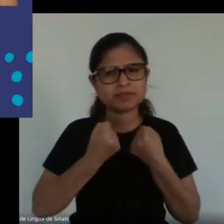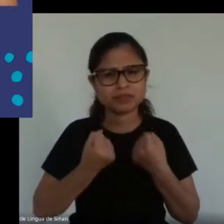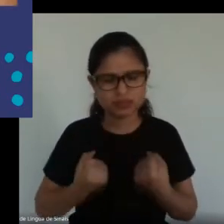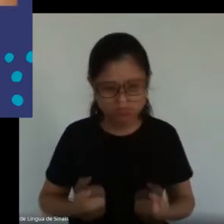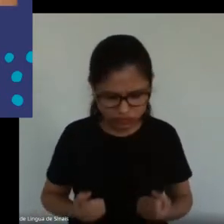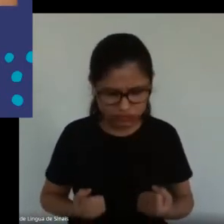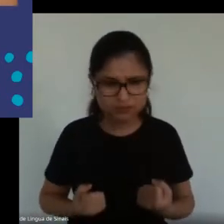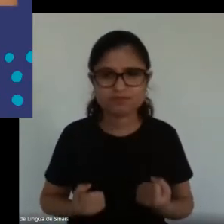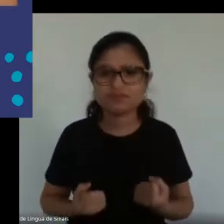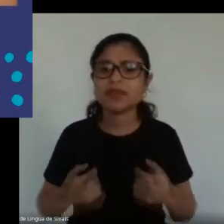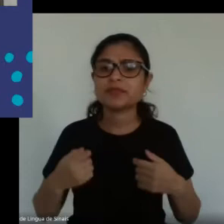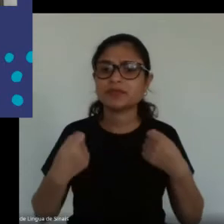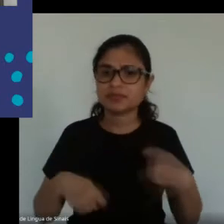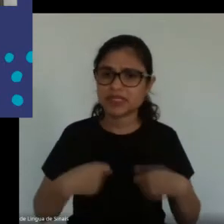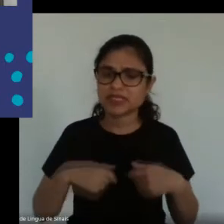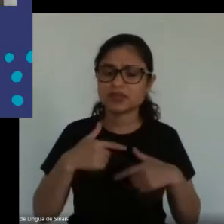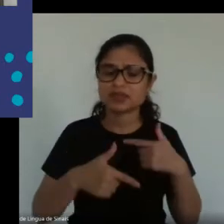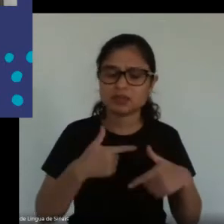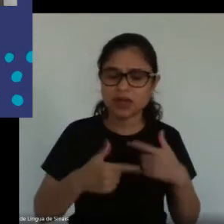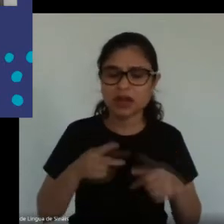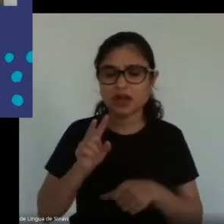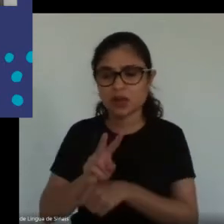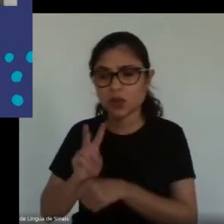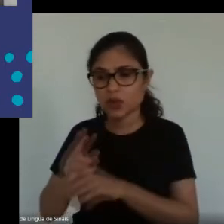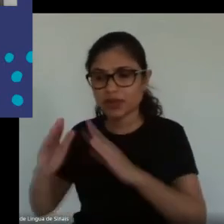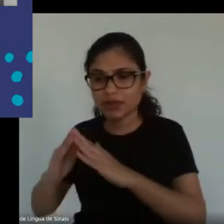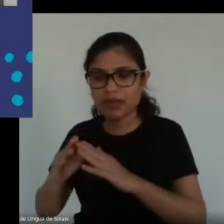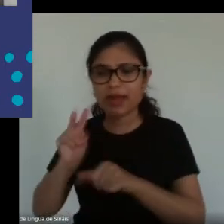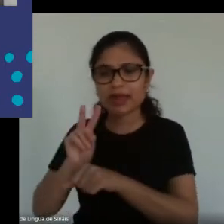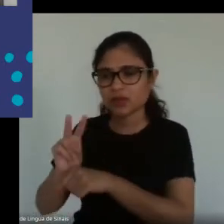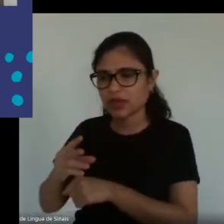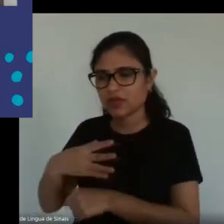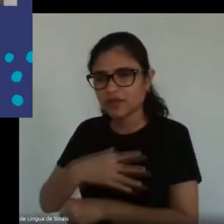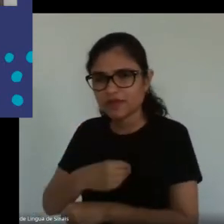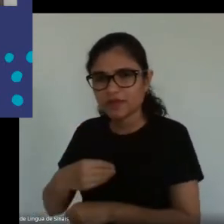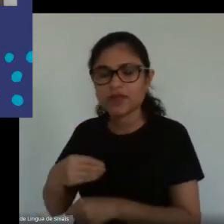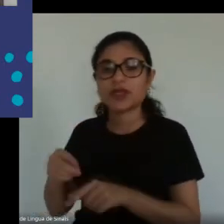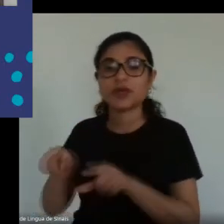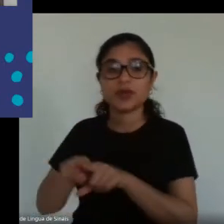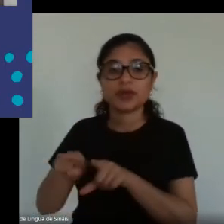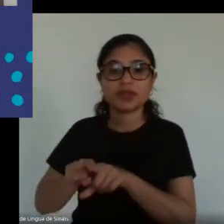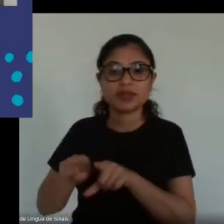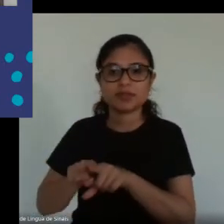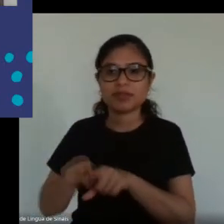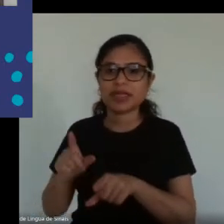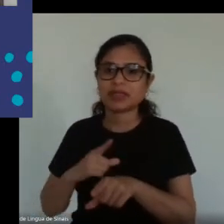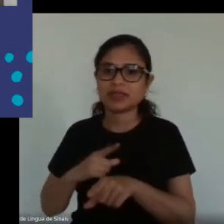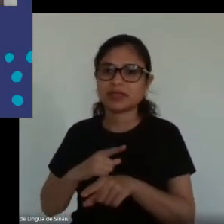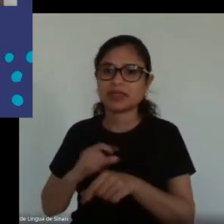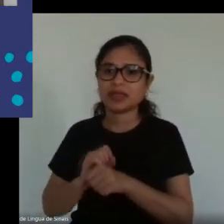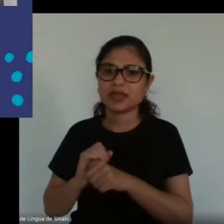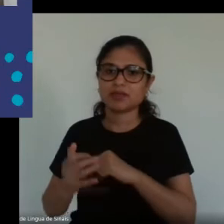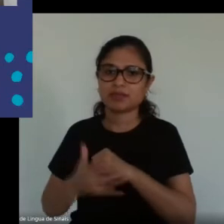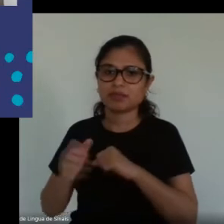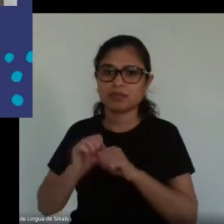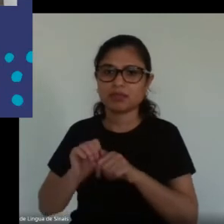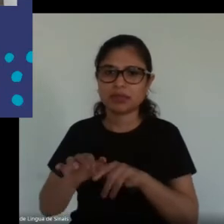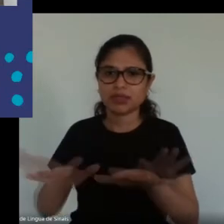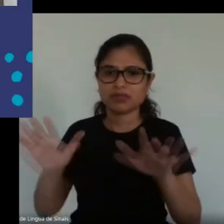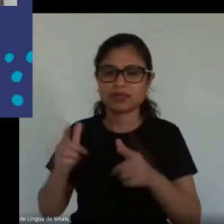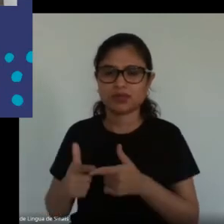precisam trabalhar, cuidar de suas casas, filhos e etc., e ao mesmo tempo lidar com as angústias da pandemia?